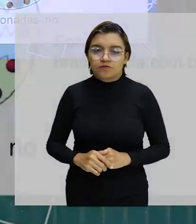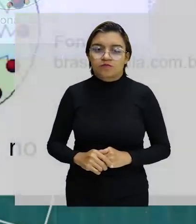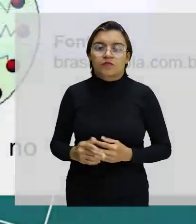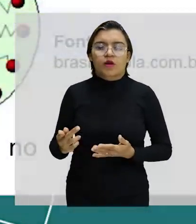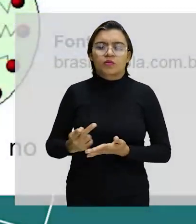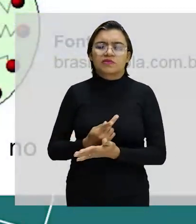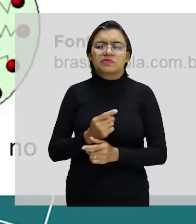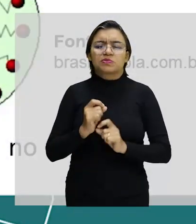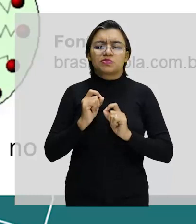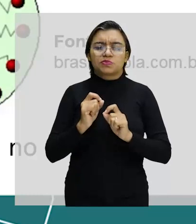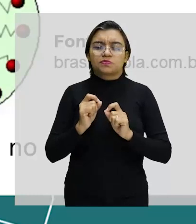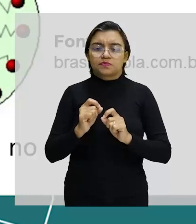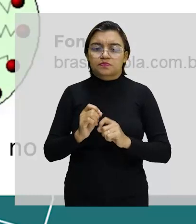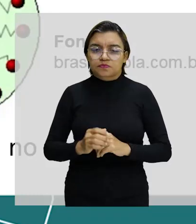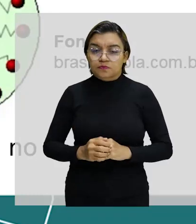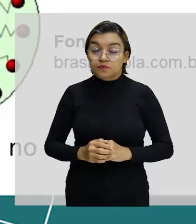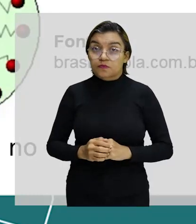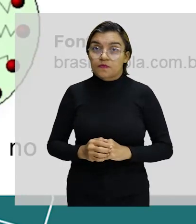acontecer?